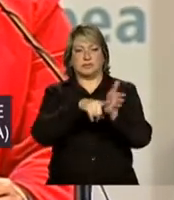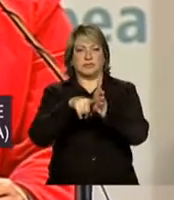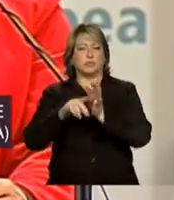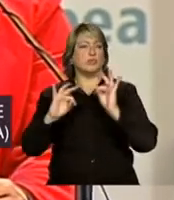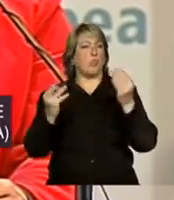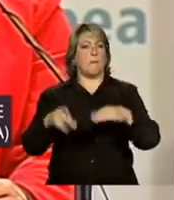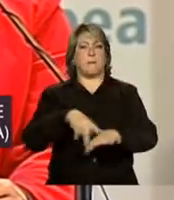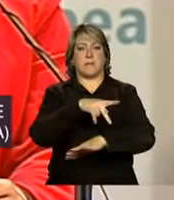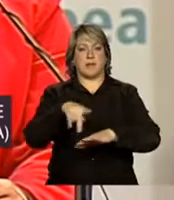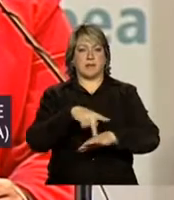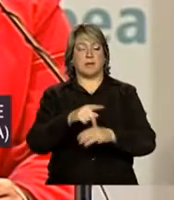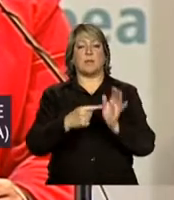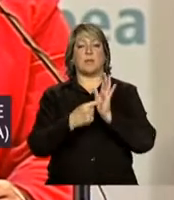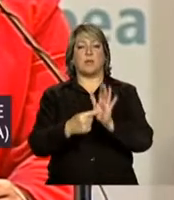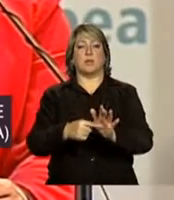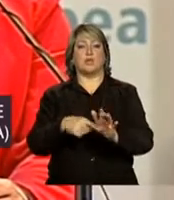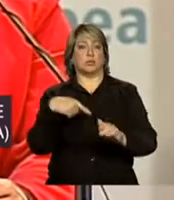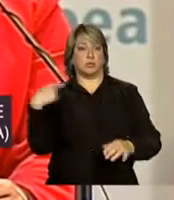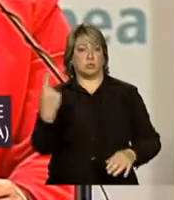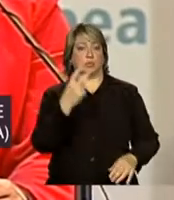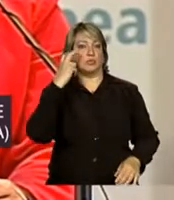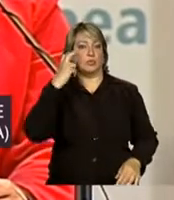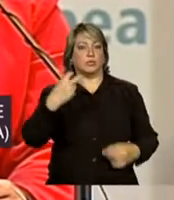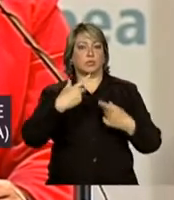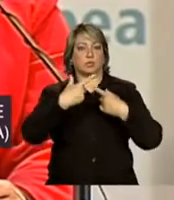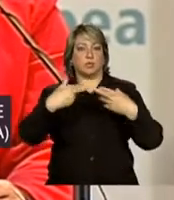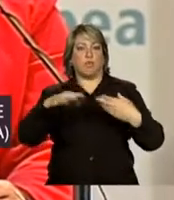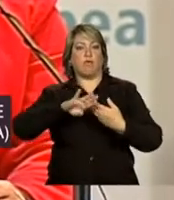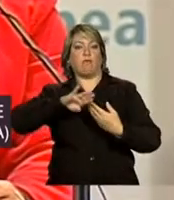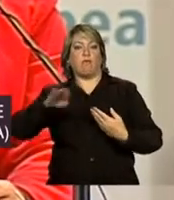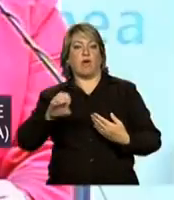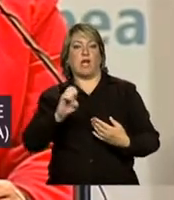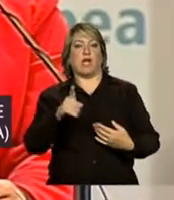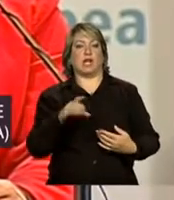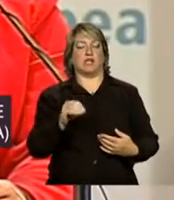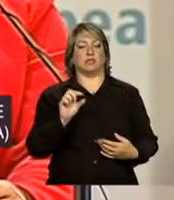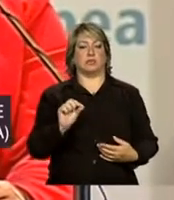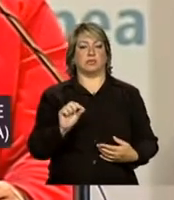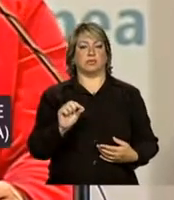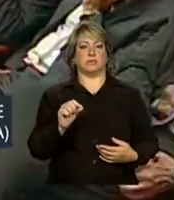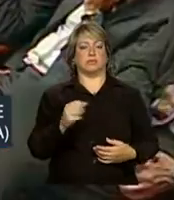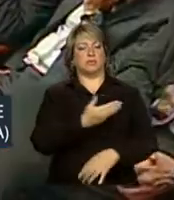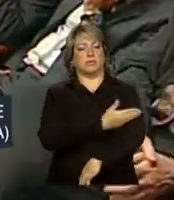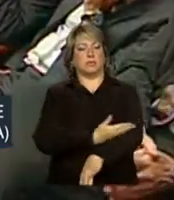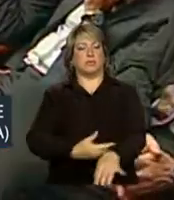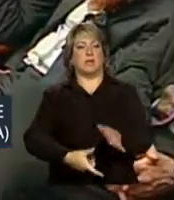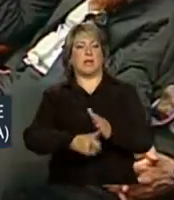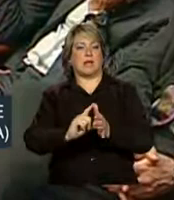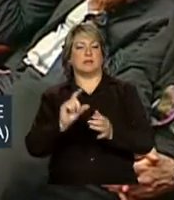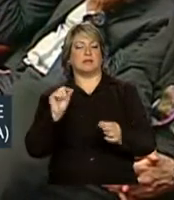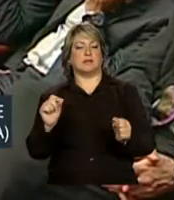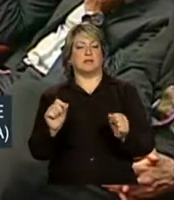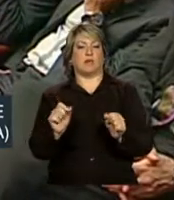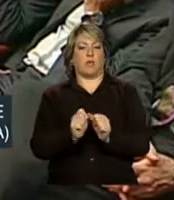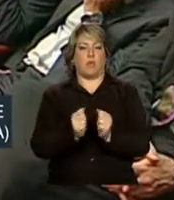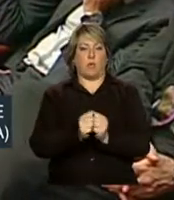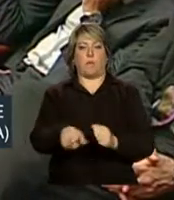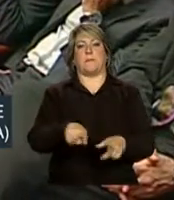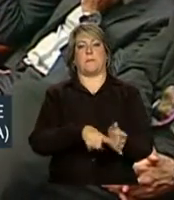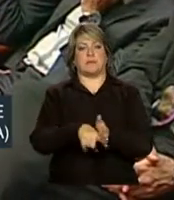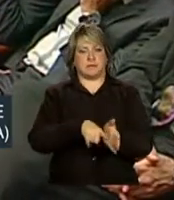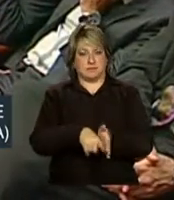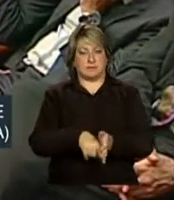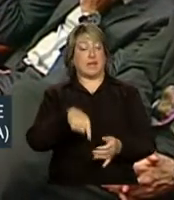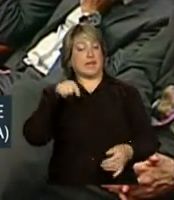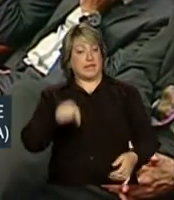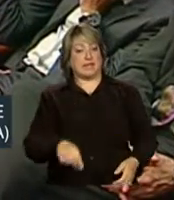mostrando a qualidade e riqueza dos mesmos fora dos eixos tradicionais de incentivo à pesquisa. Esta atuação ampla do órgão tem